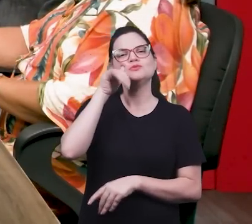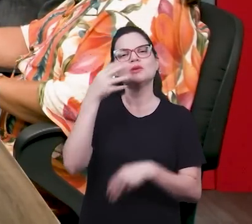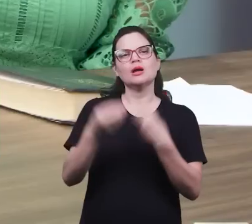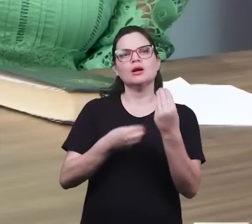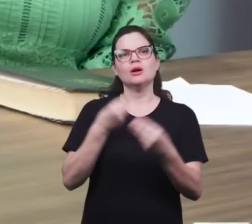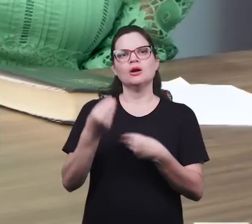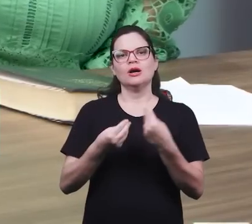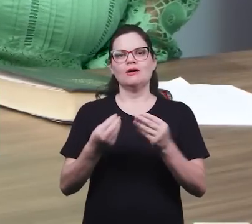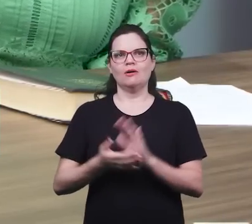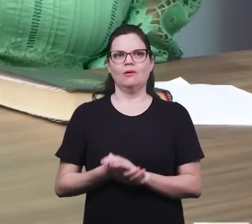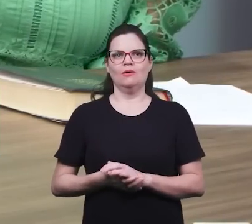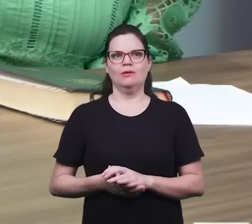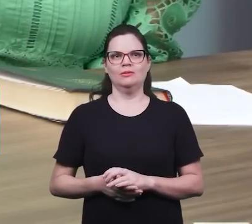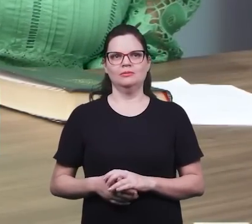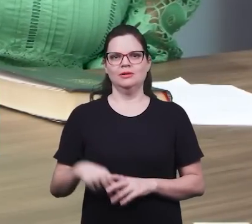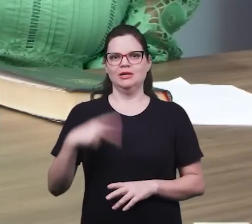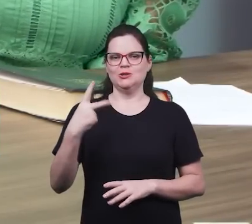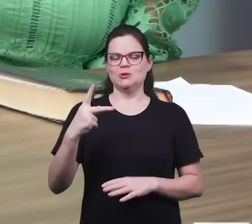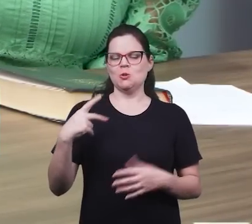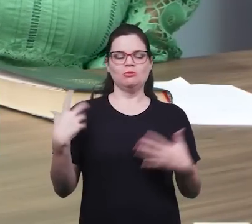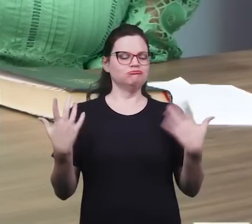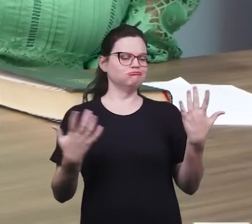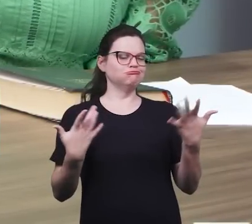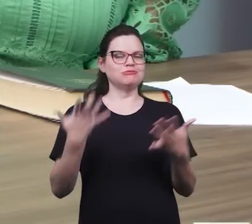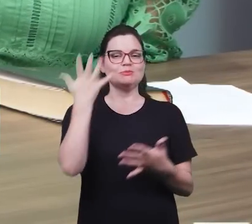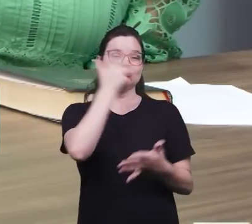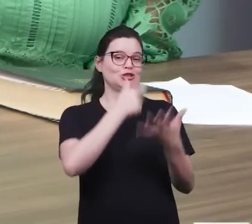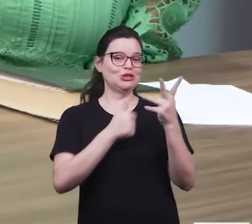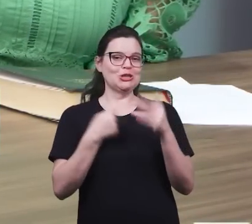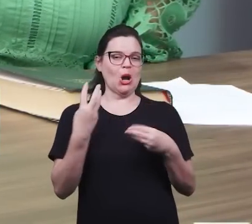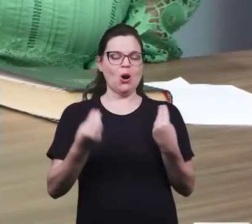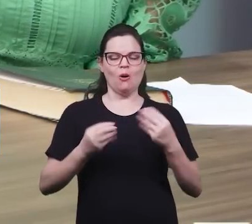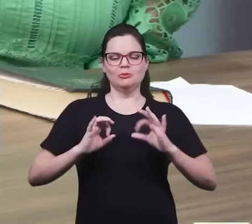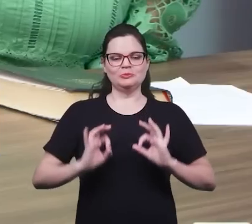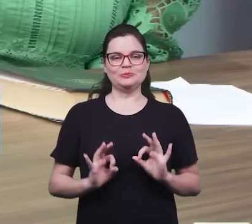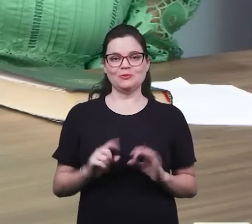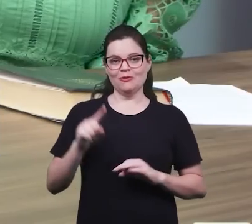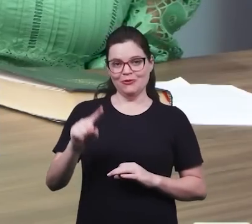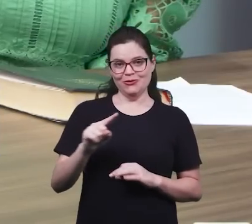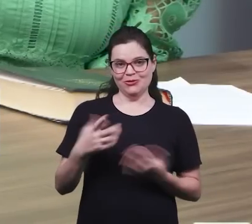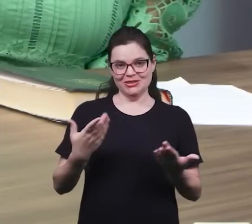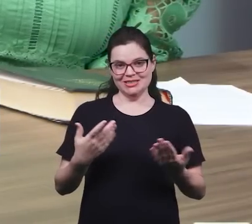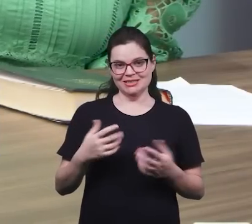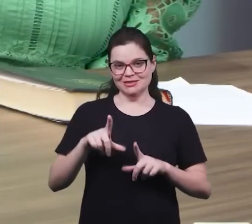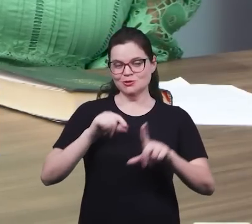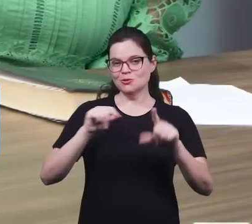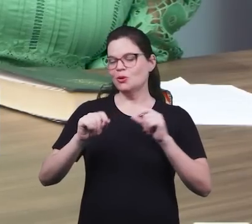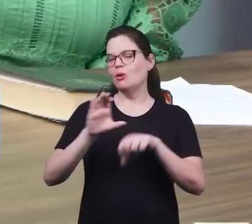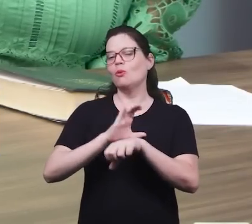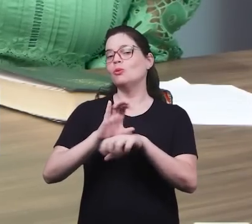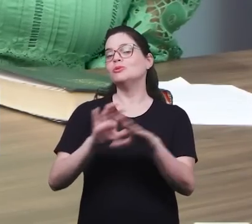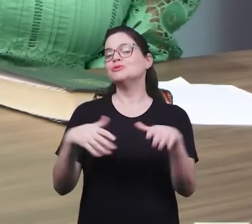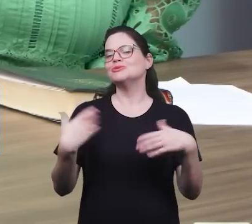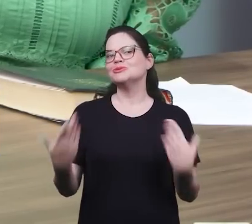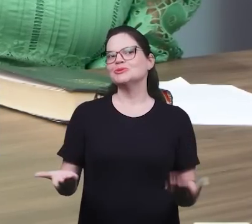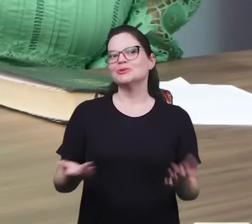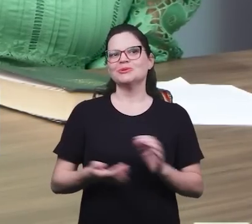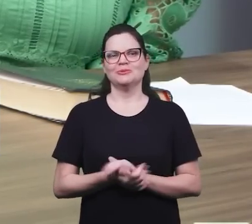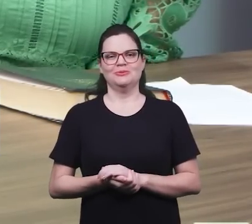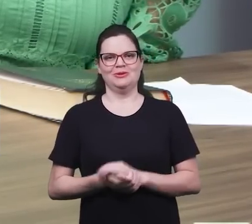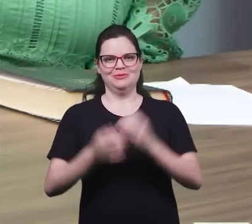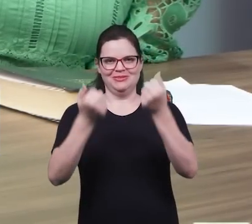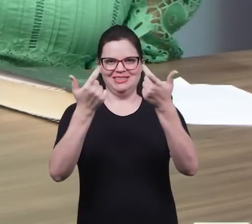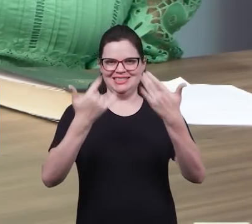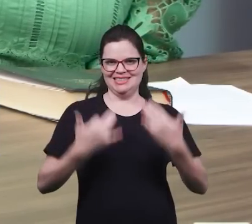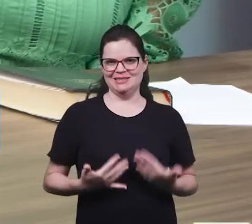onde vem toda essa desenvoltura, beleza, elegância. Foi do curso que a senhora escolheu? Ou isso é nato? Fala